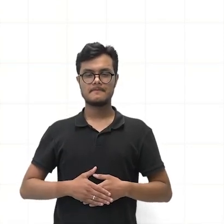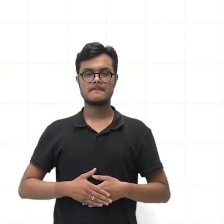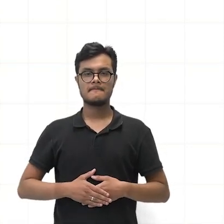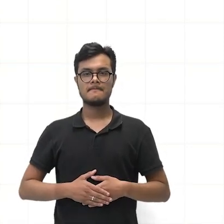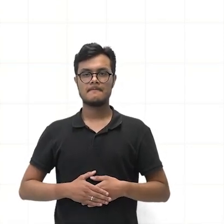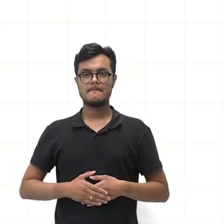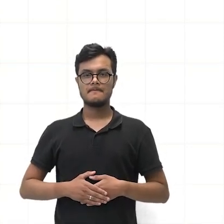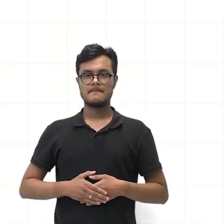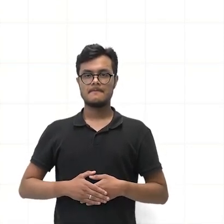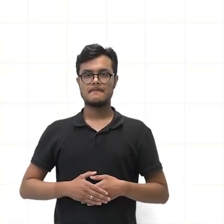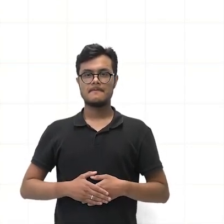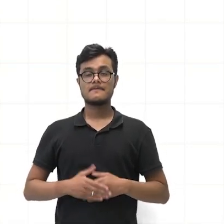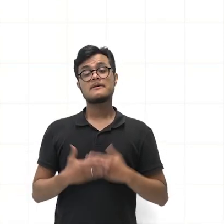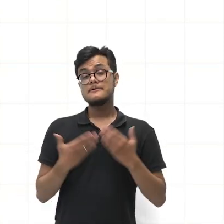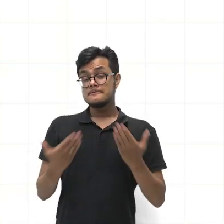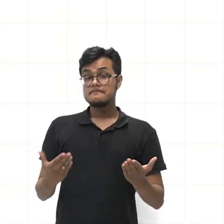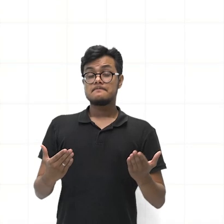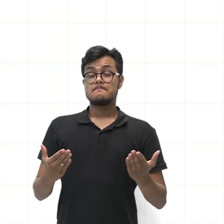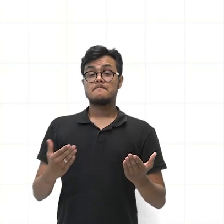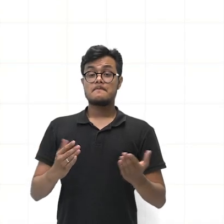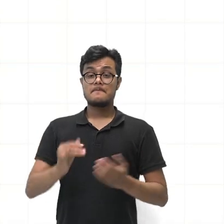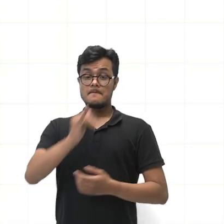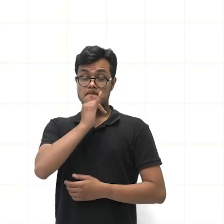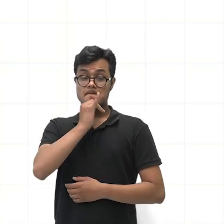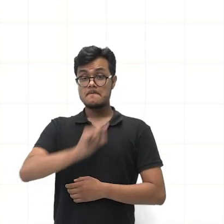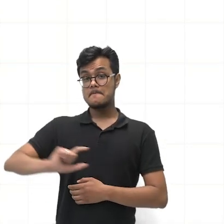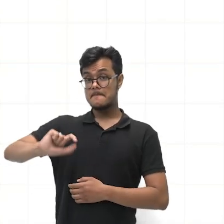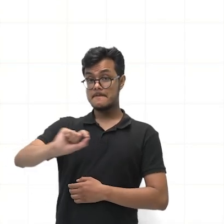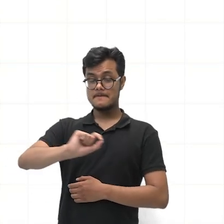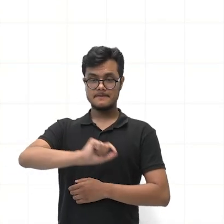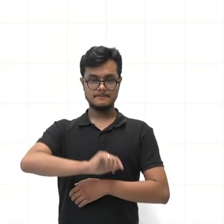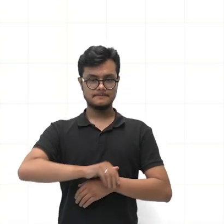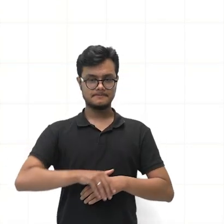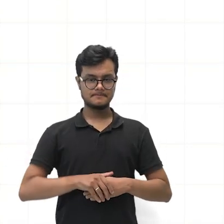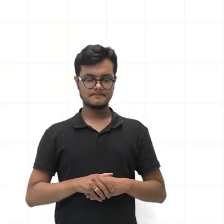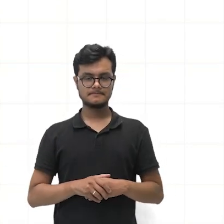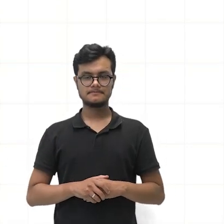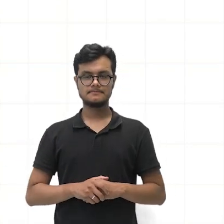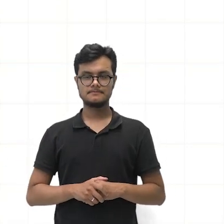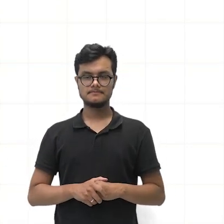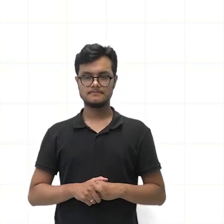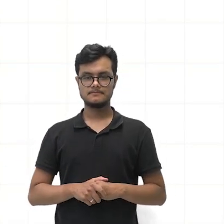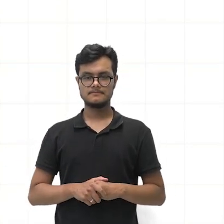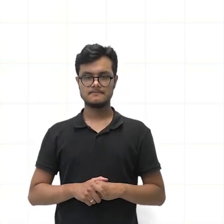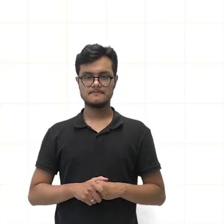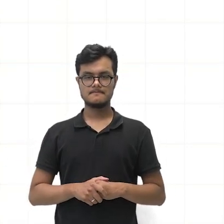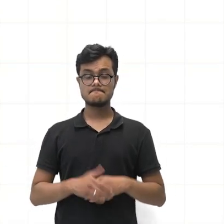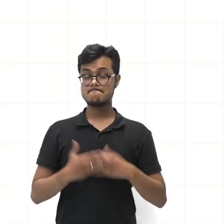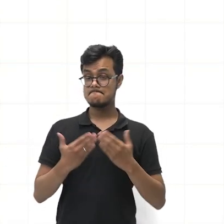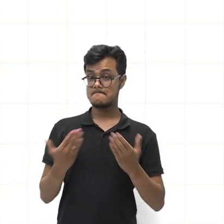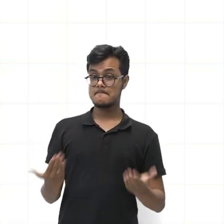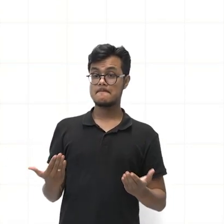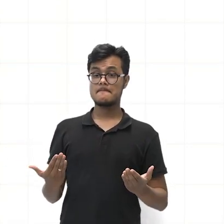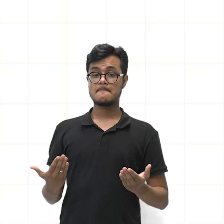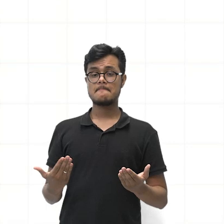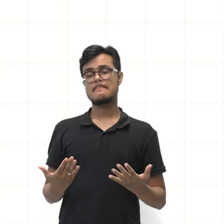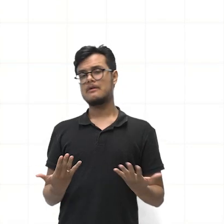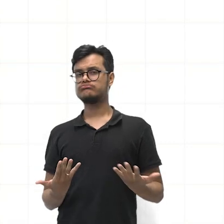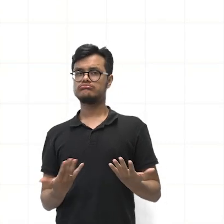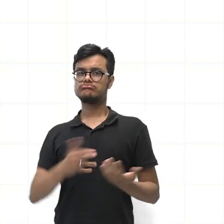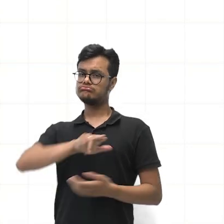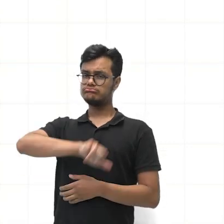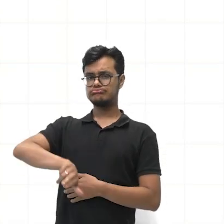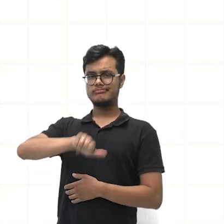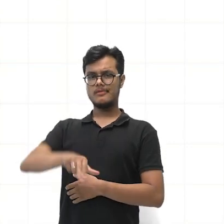gente não inteirou outro inteiro, né, para chamar de plural, então considera-se mais de 1. Então, 1,99 não é mais